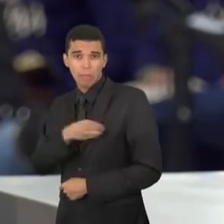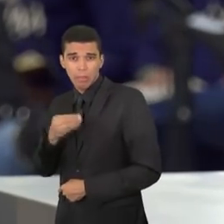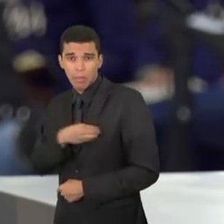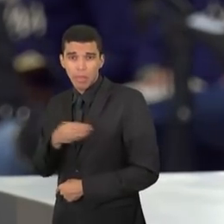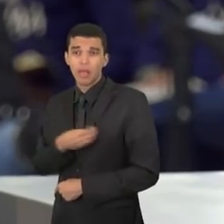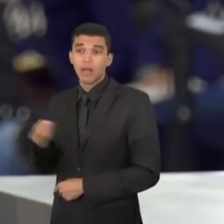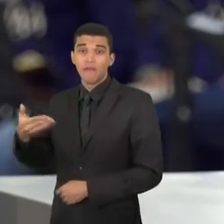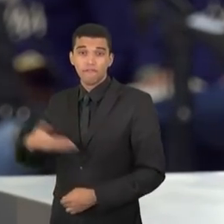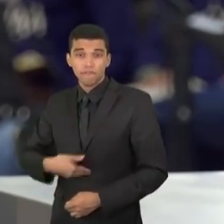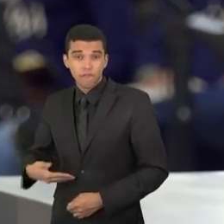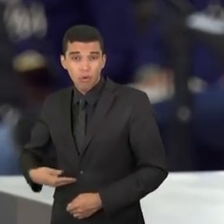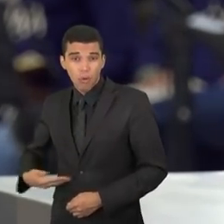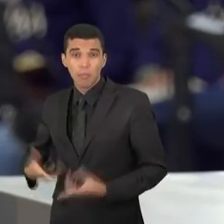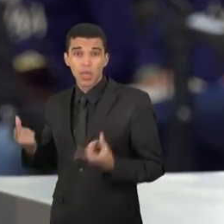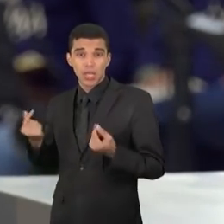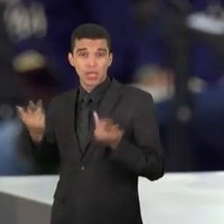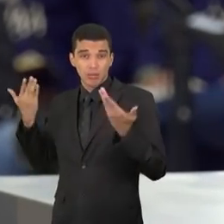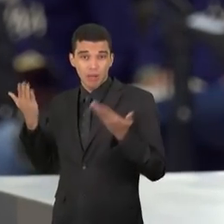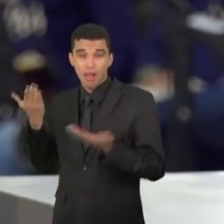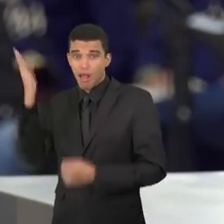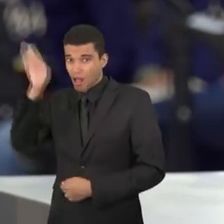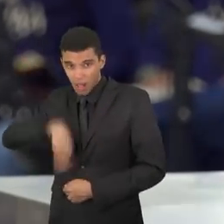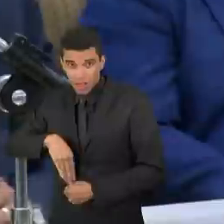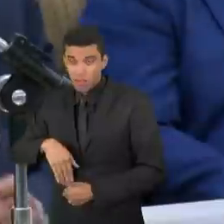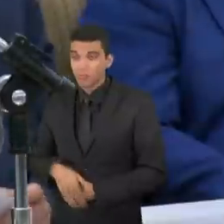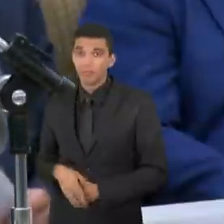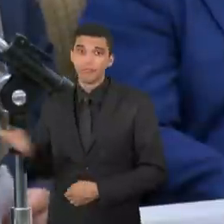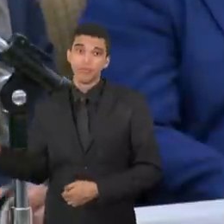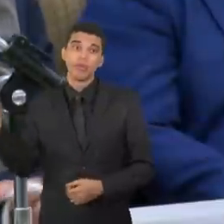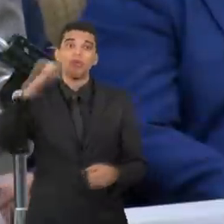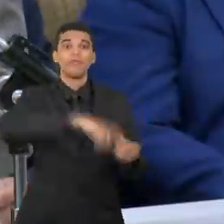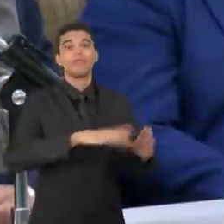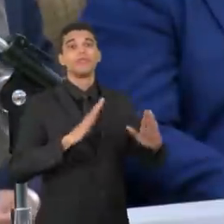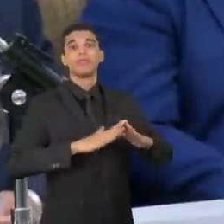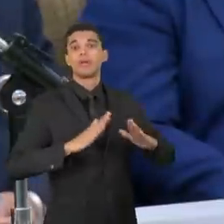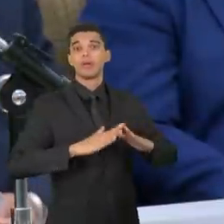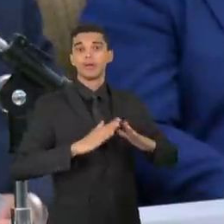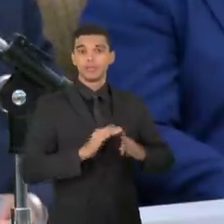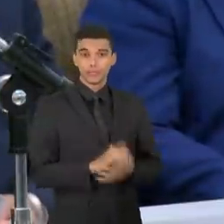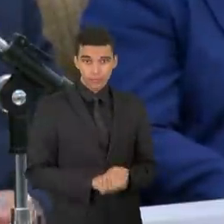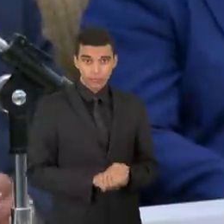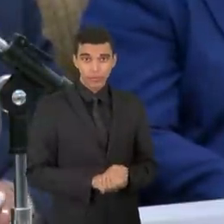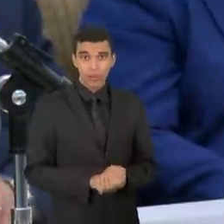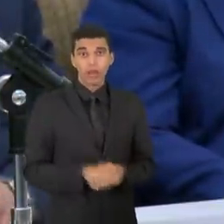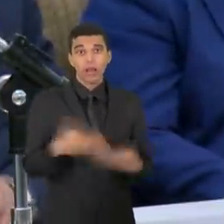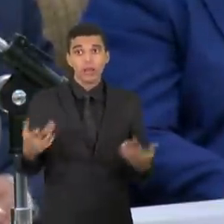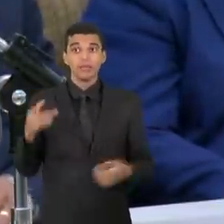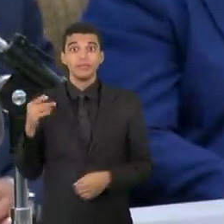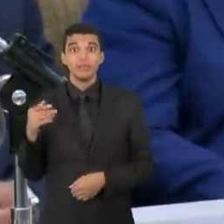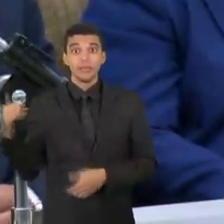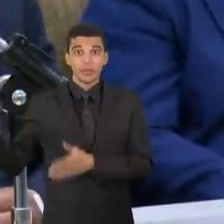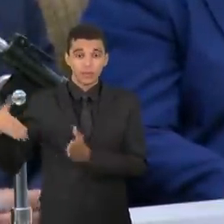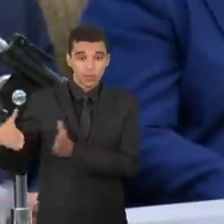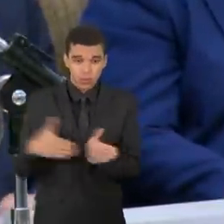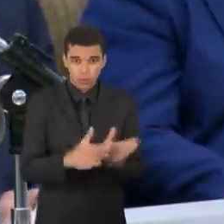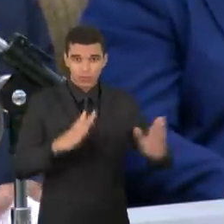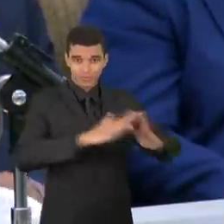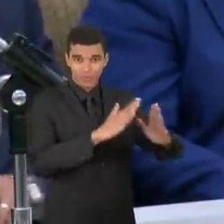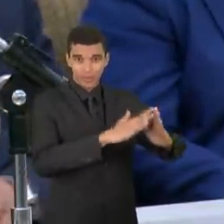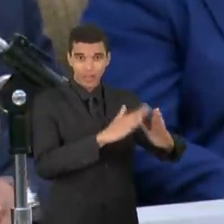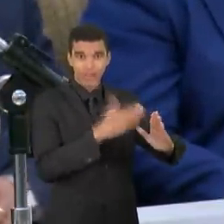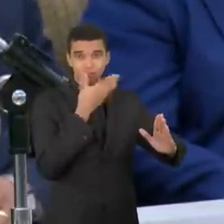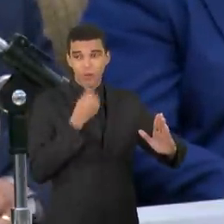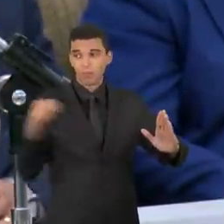fome, enfim. E levantando-se foi para o seu pai, e quando ainda estava longe, viu o seu pai e